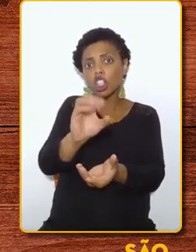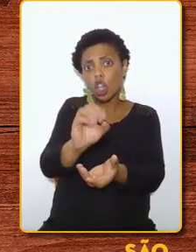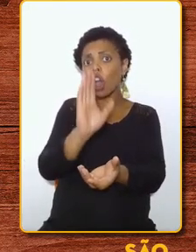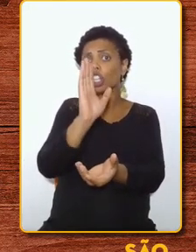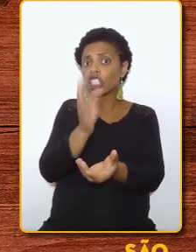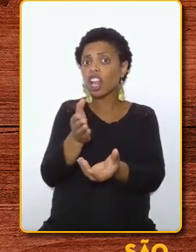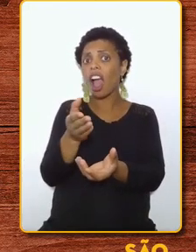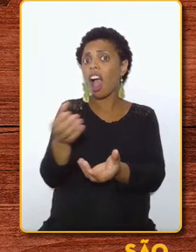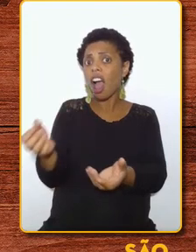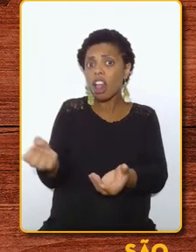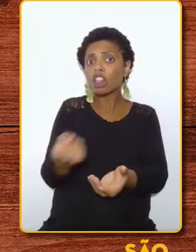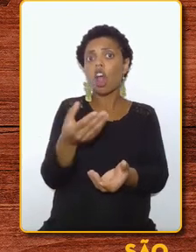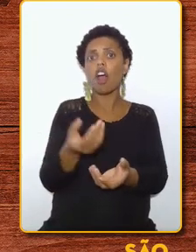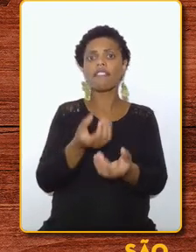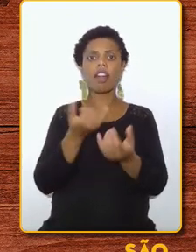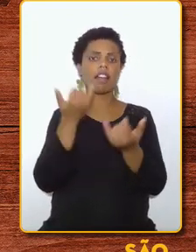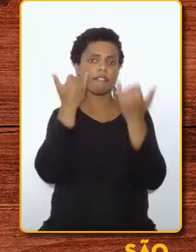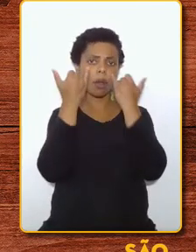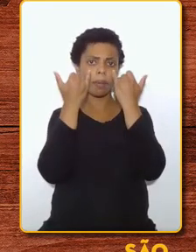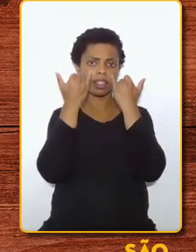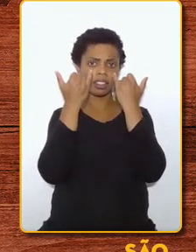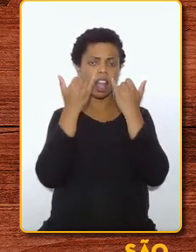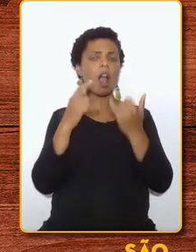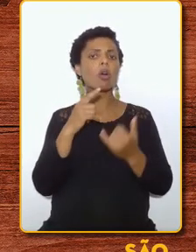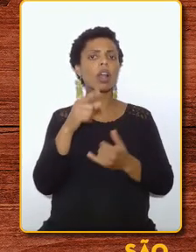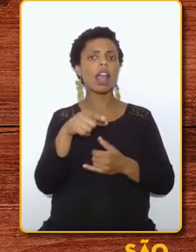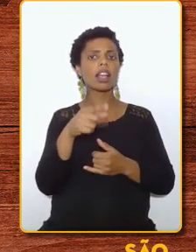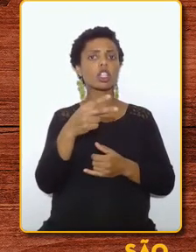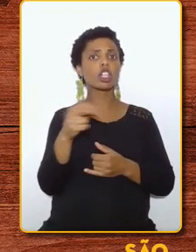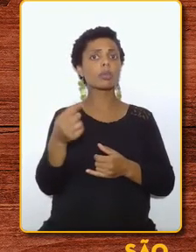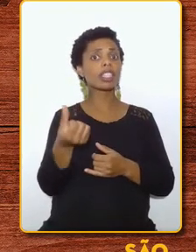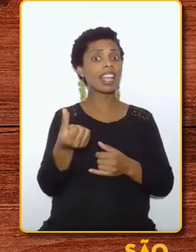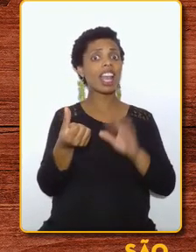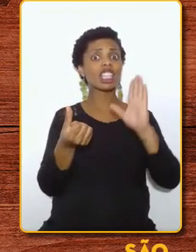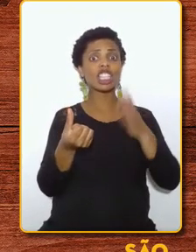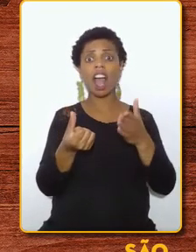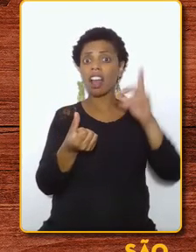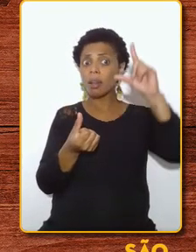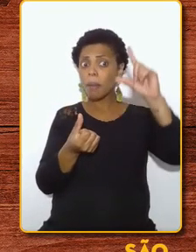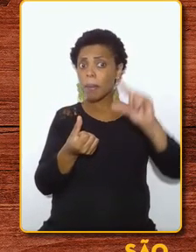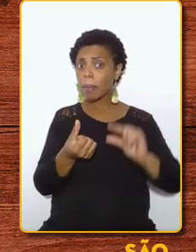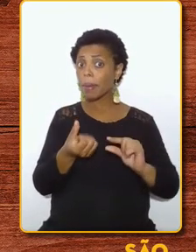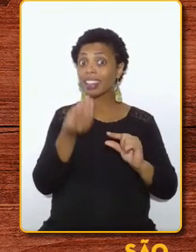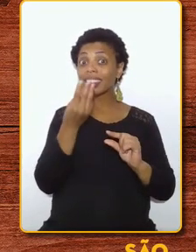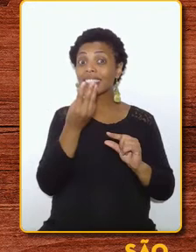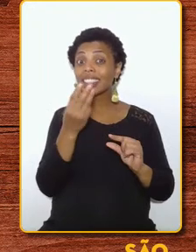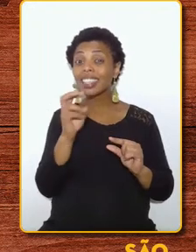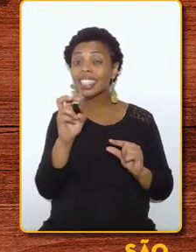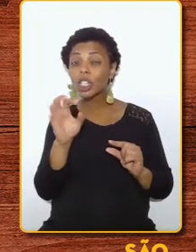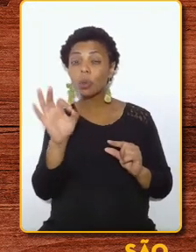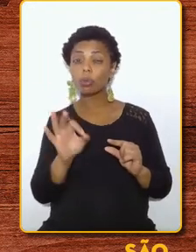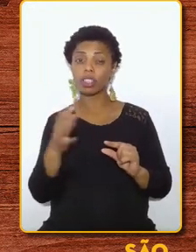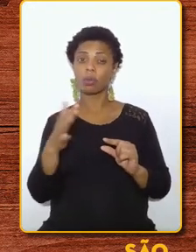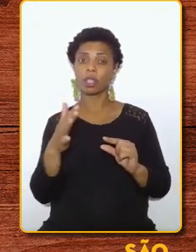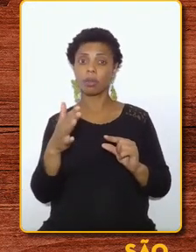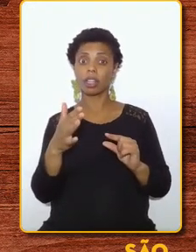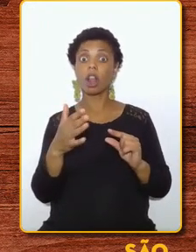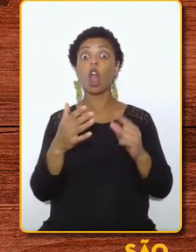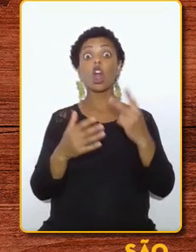2006, né, baixou isso para 30 e poucos por cento, 35%. E o censo de